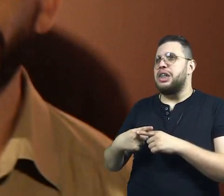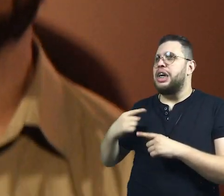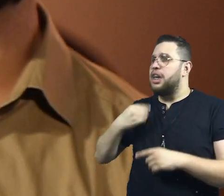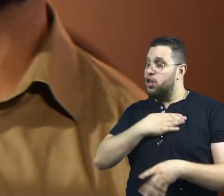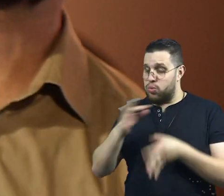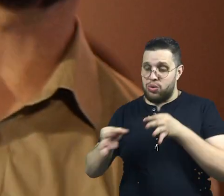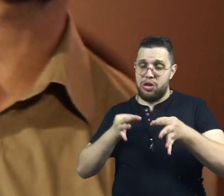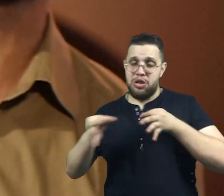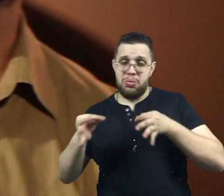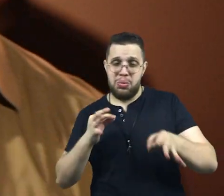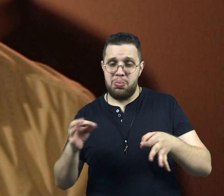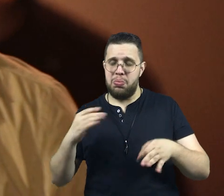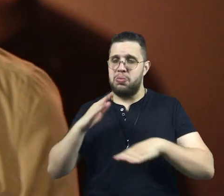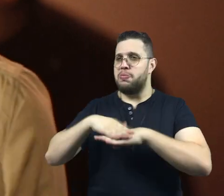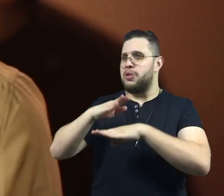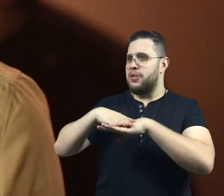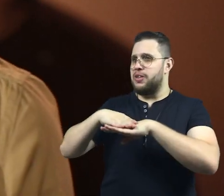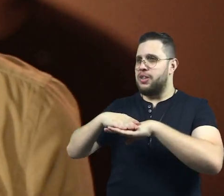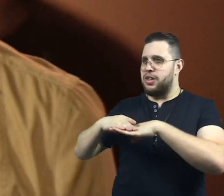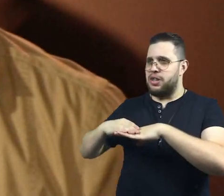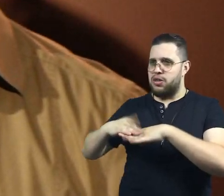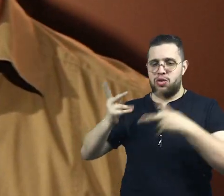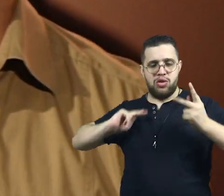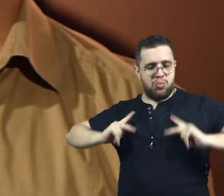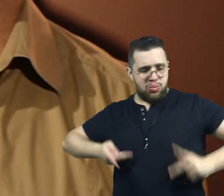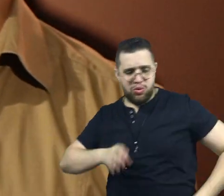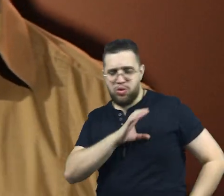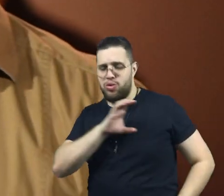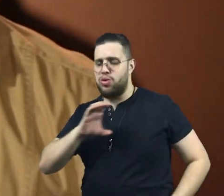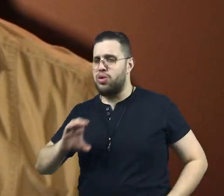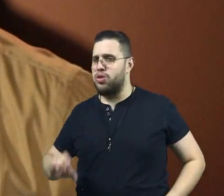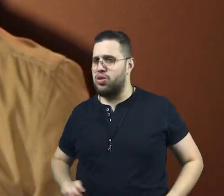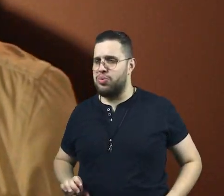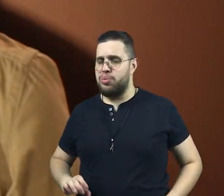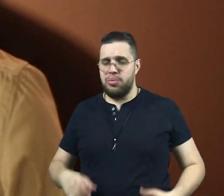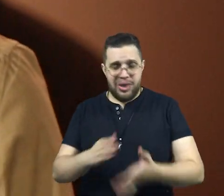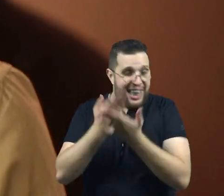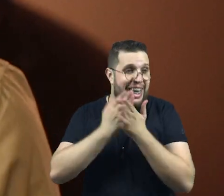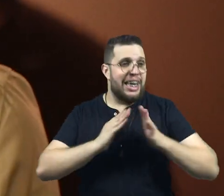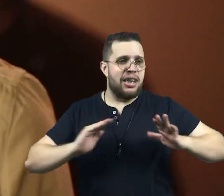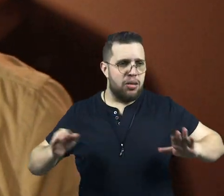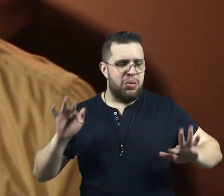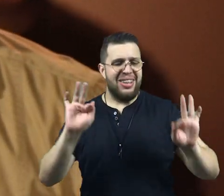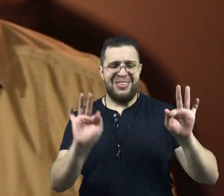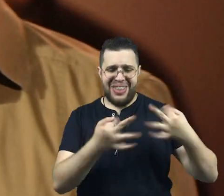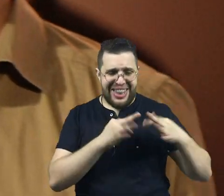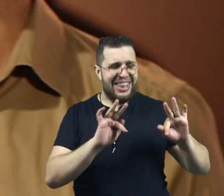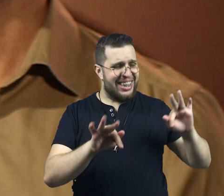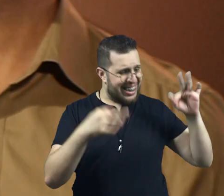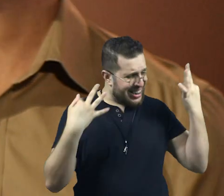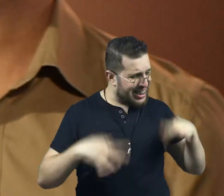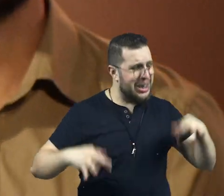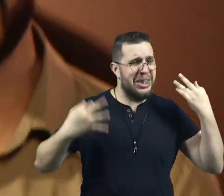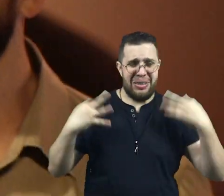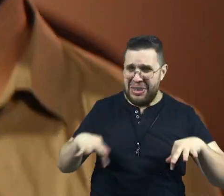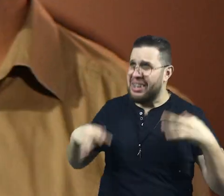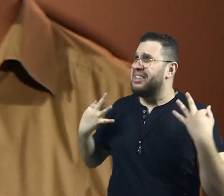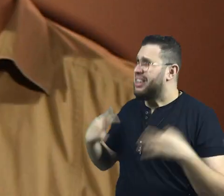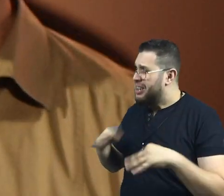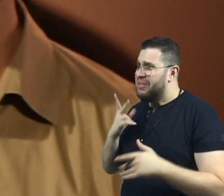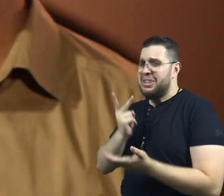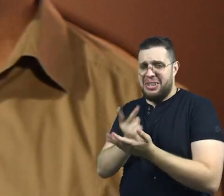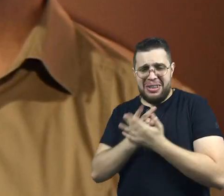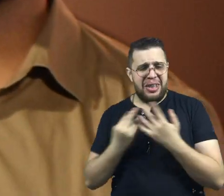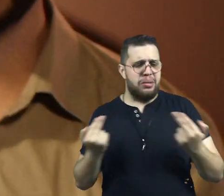o corpo de Cristo neste mundo. Chega da gente se ferir das mesmas coisas, chega da